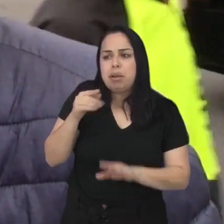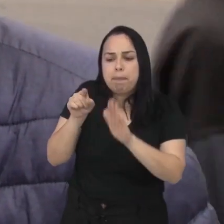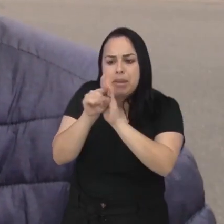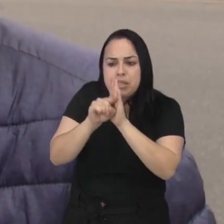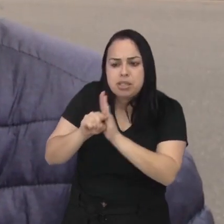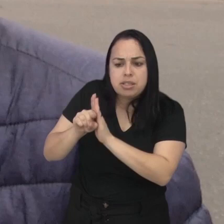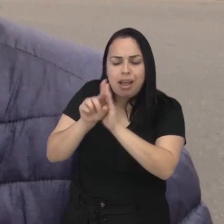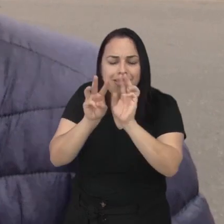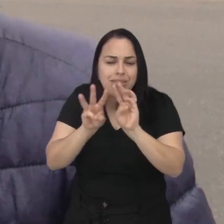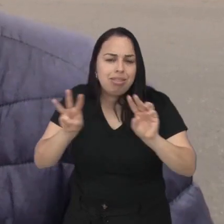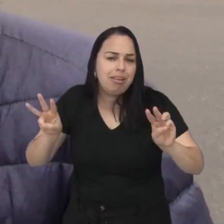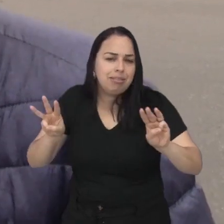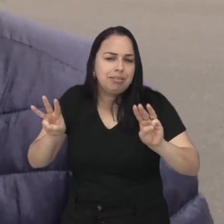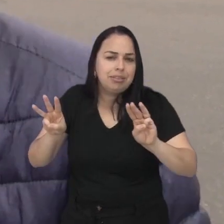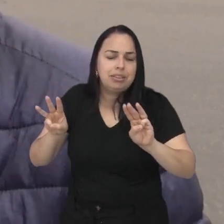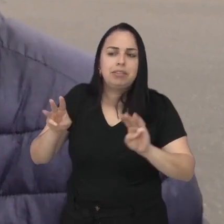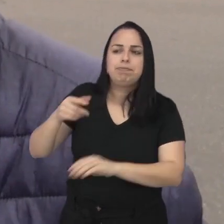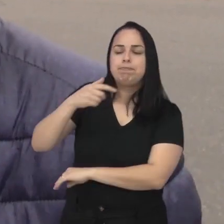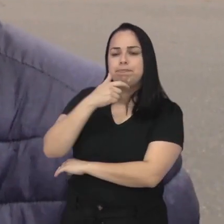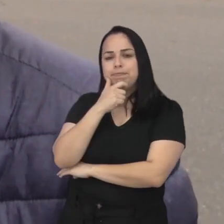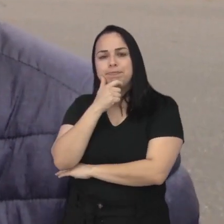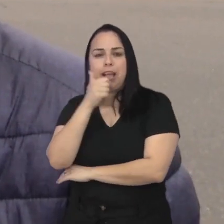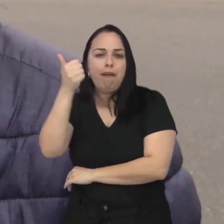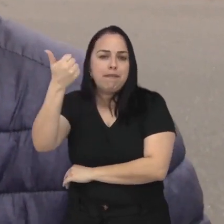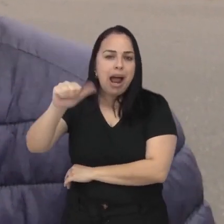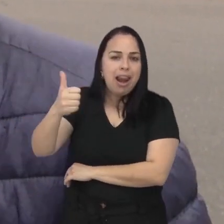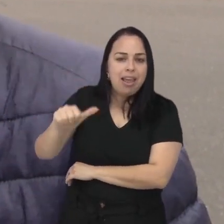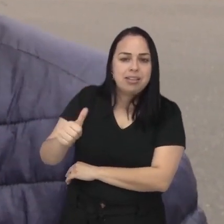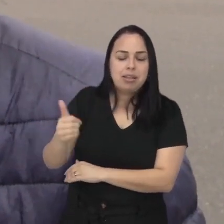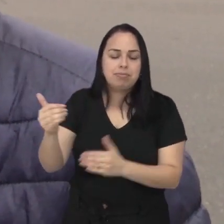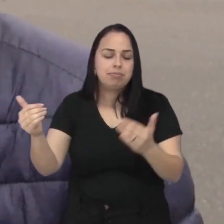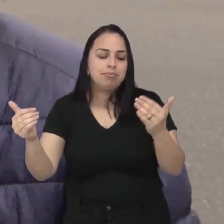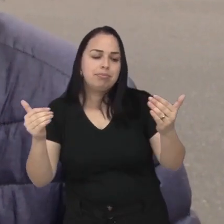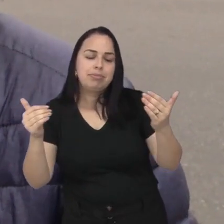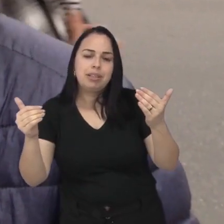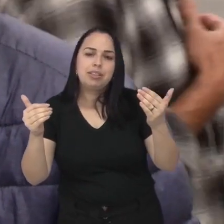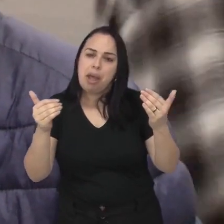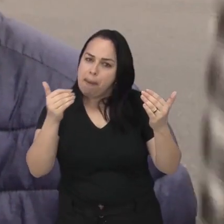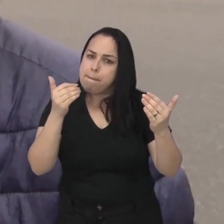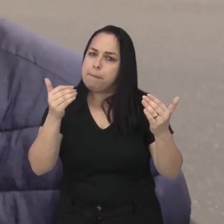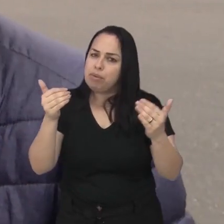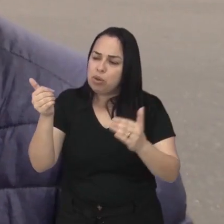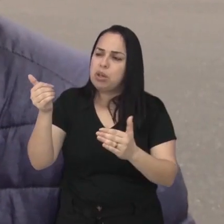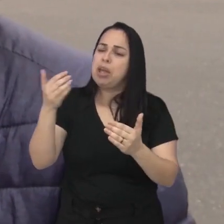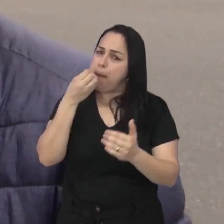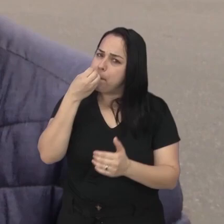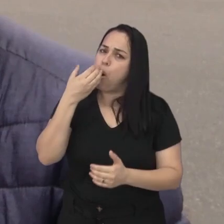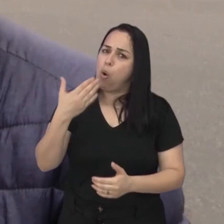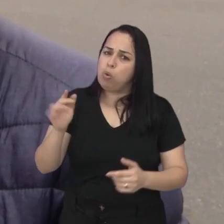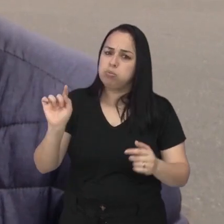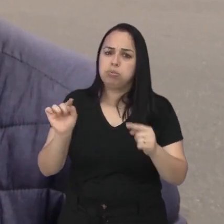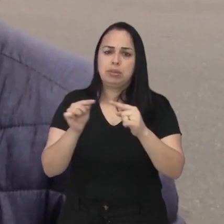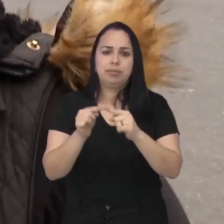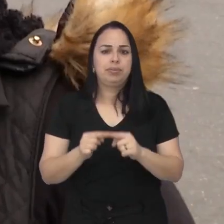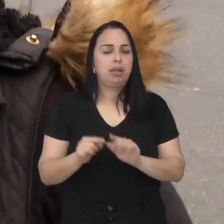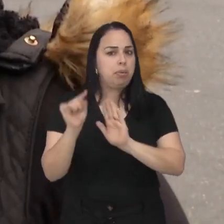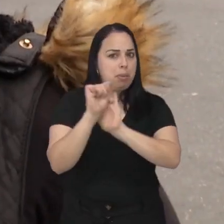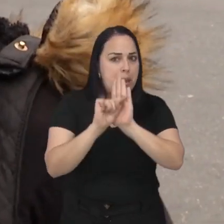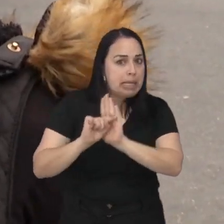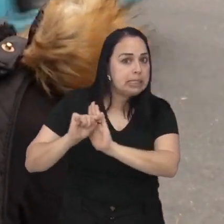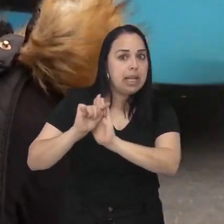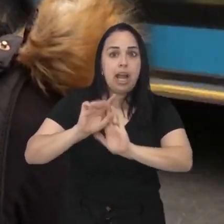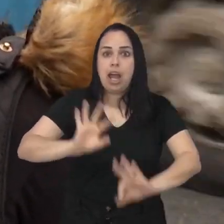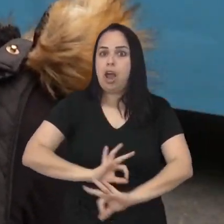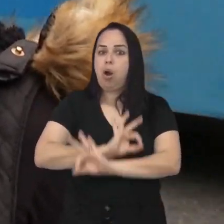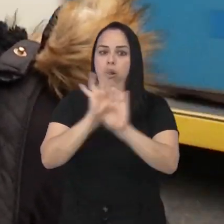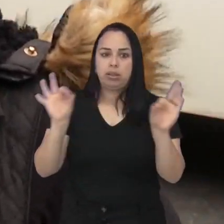você pesquisando antes, aí você vai verificar as opções, né? E aí você faz uma comparação para ver se é bastante viável, né? Uma pesquisa